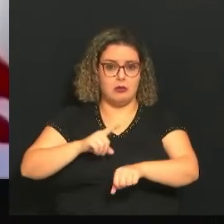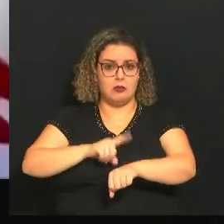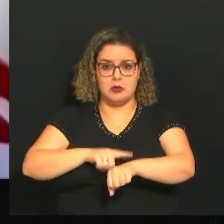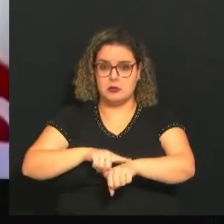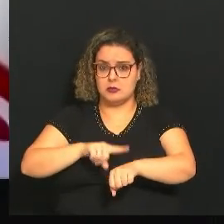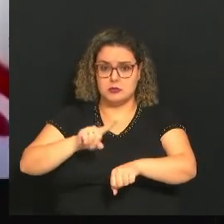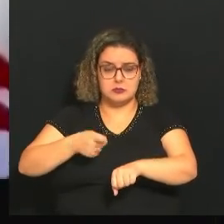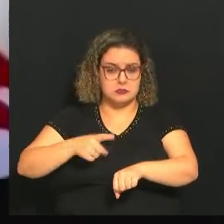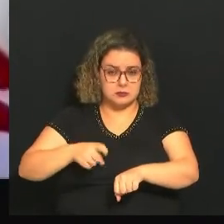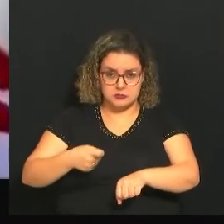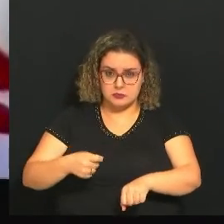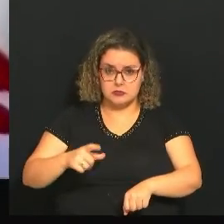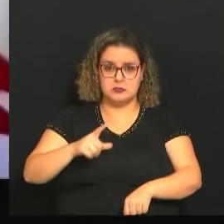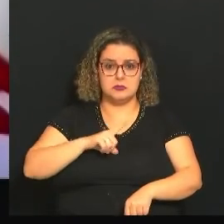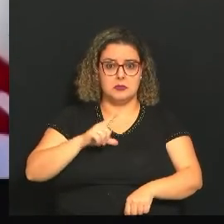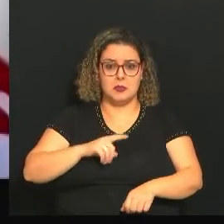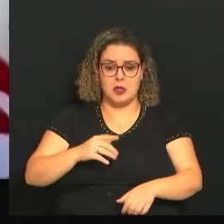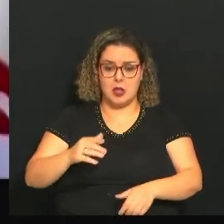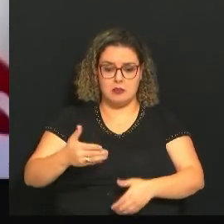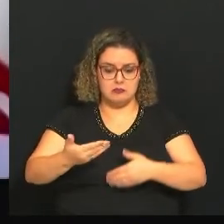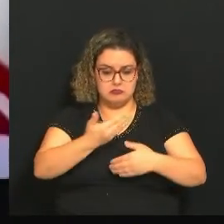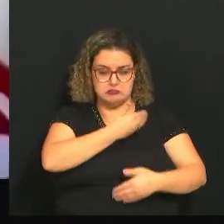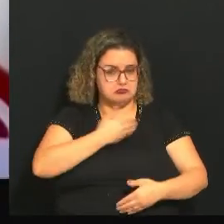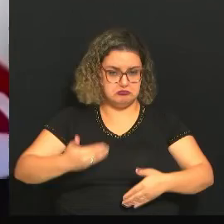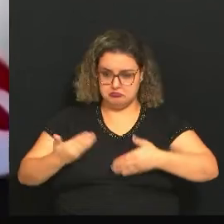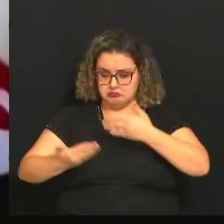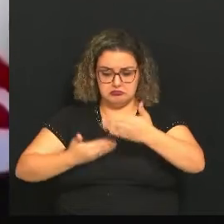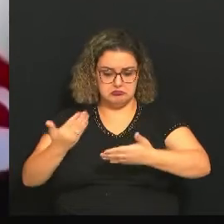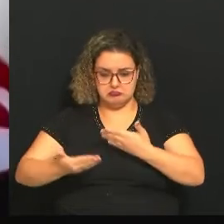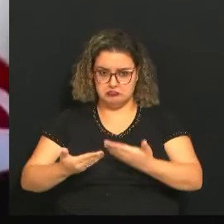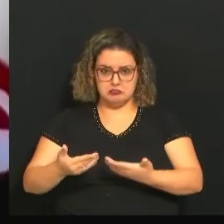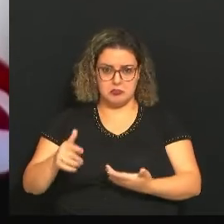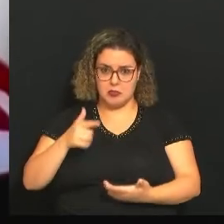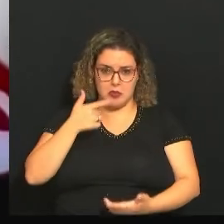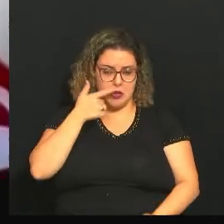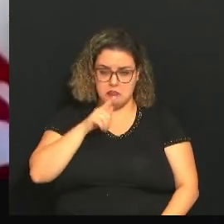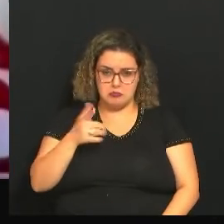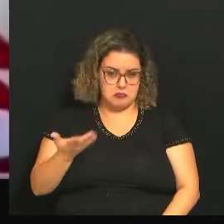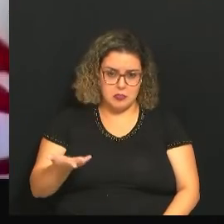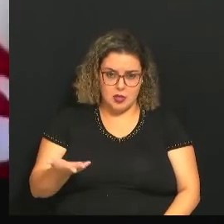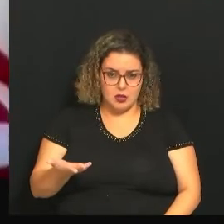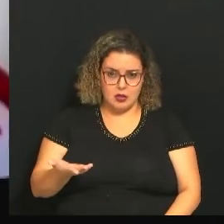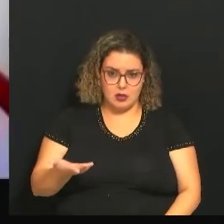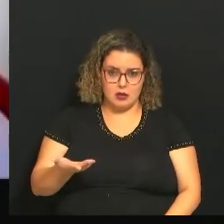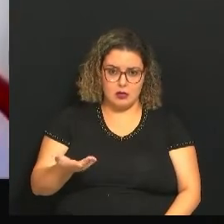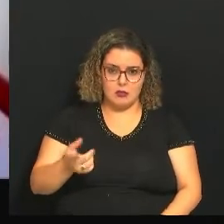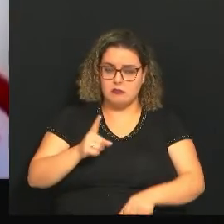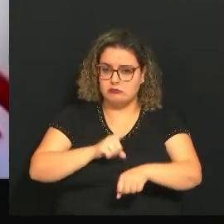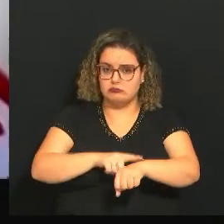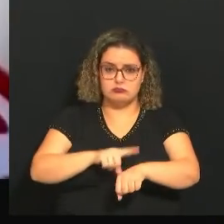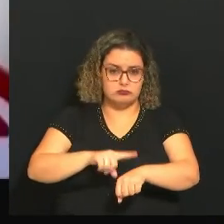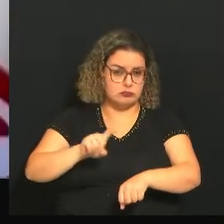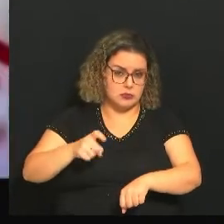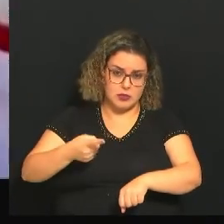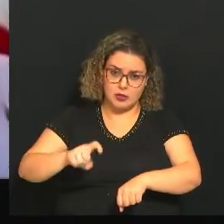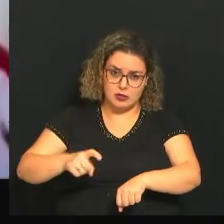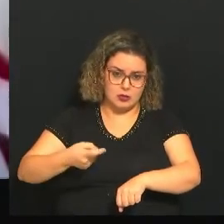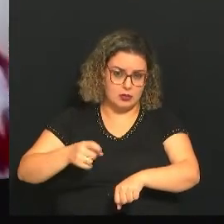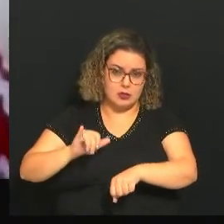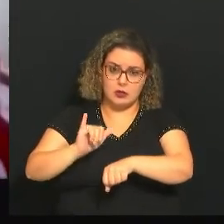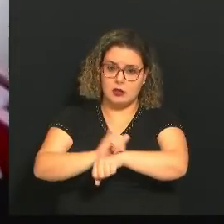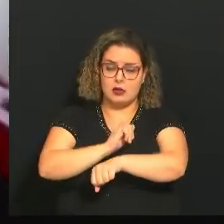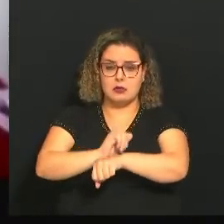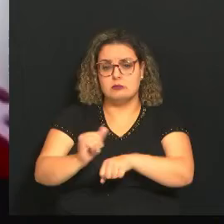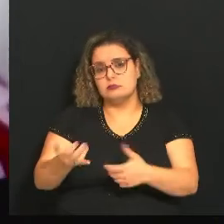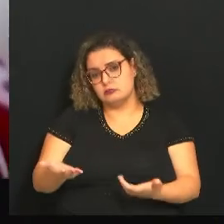de servidores que não dá conta da quantidade de gente que mora nessa cidade, a hora extra é estratégica para conseguir acolher, já